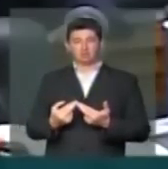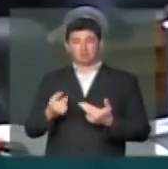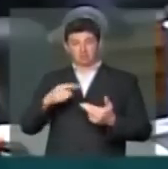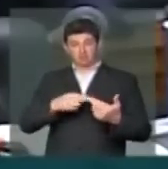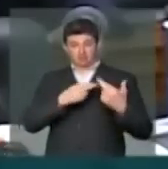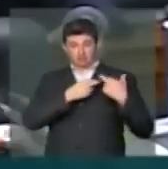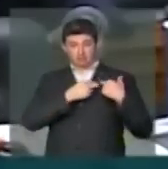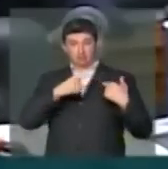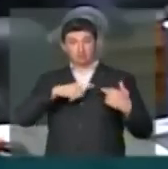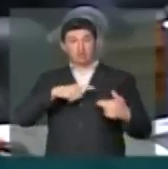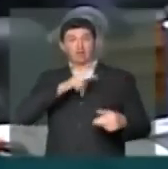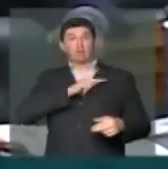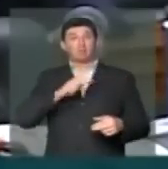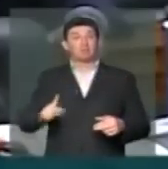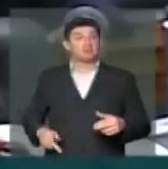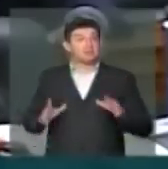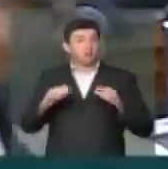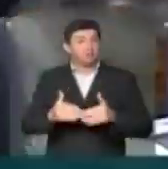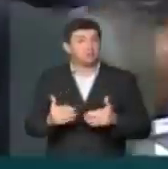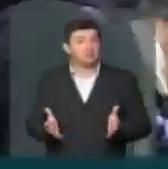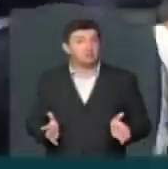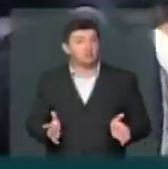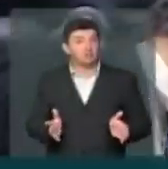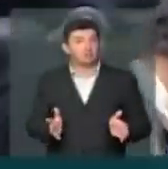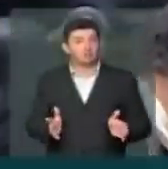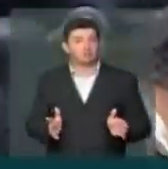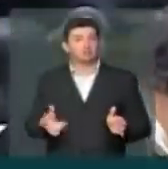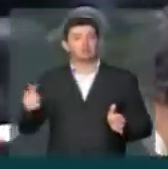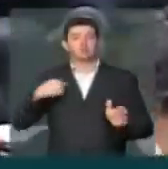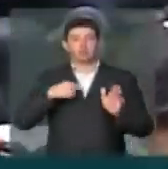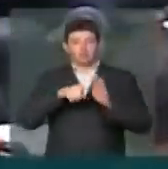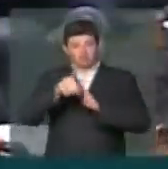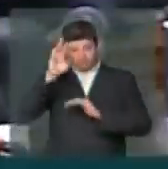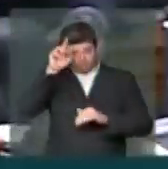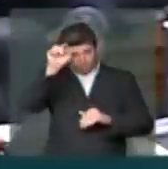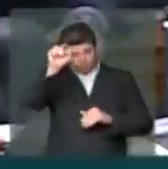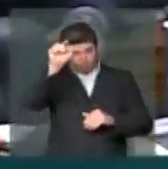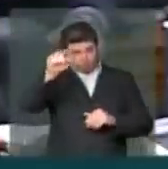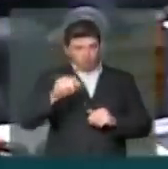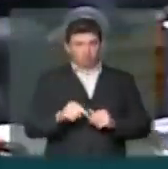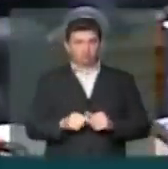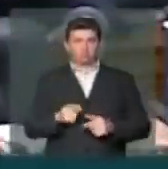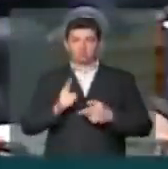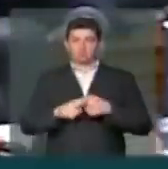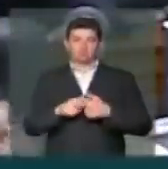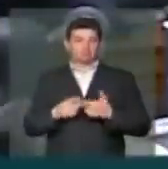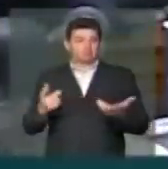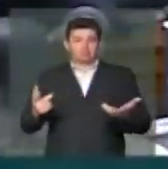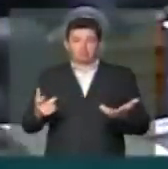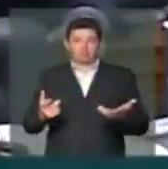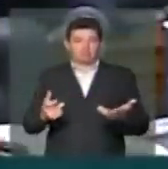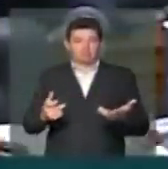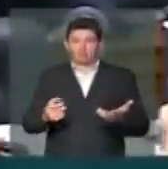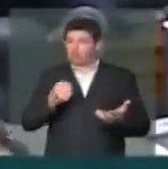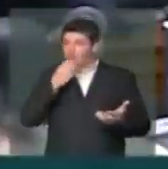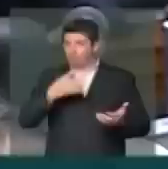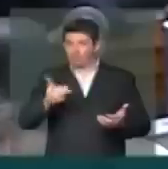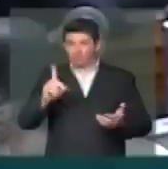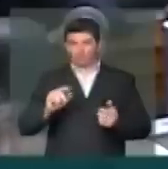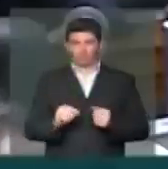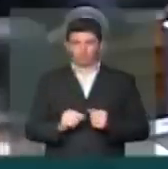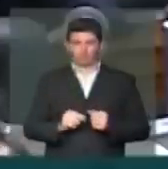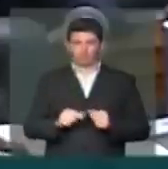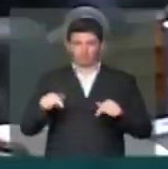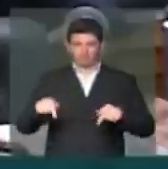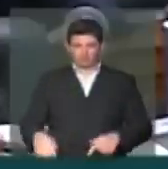prerrogativa quem tem é o presidente da comissão. Então eu questiono a Vossa Excelência, porque não será de bom tom